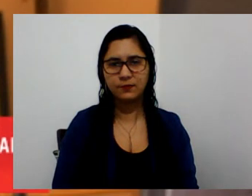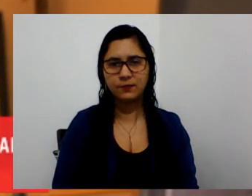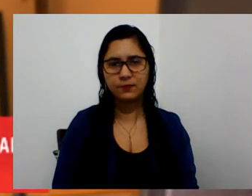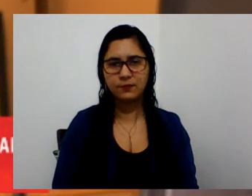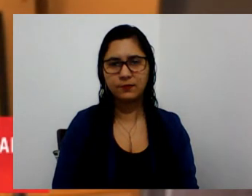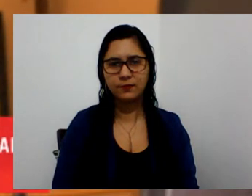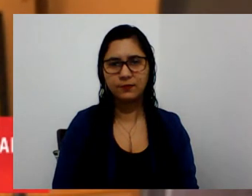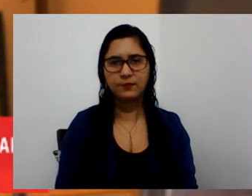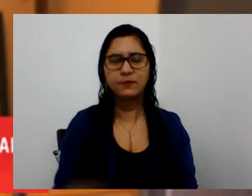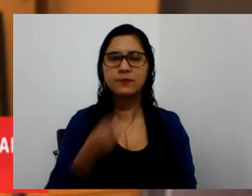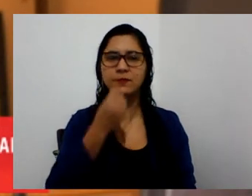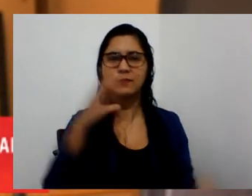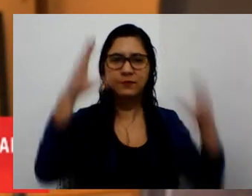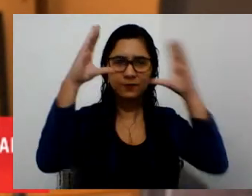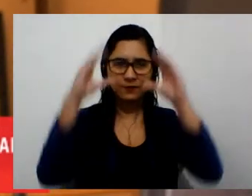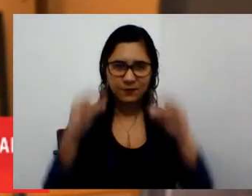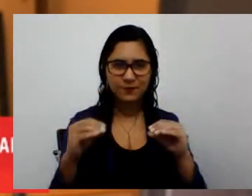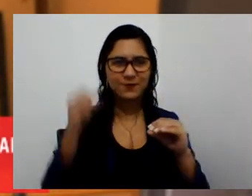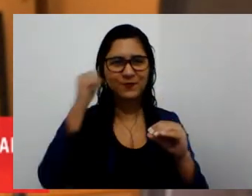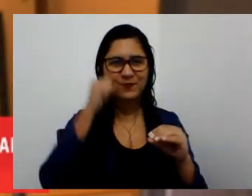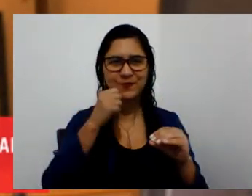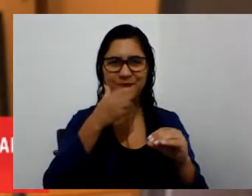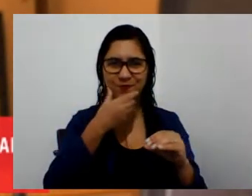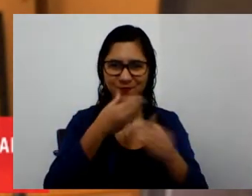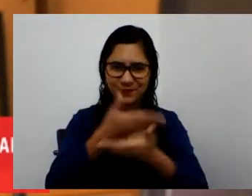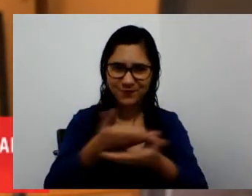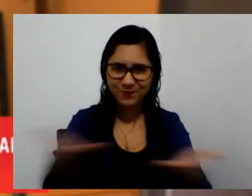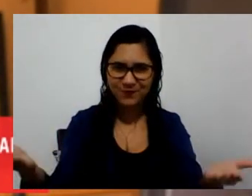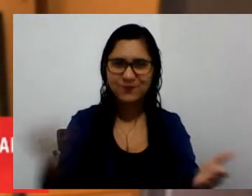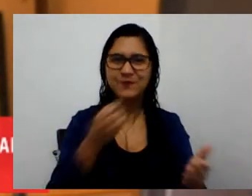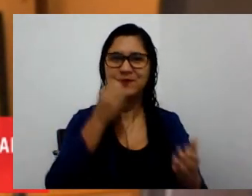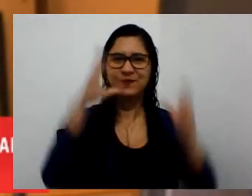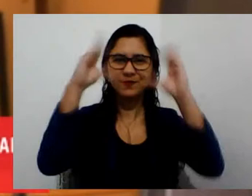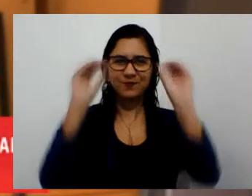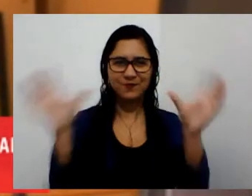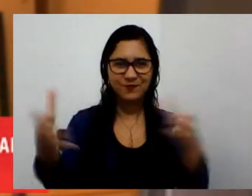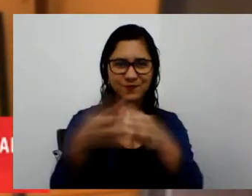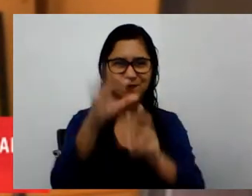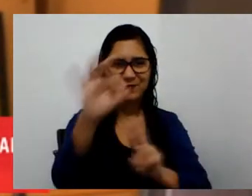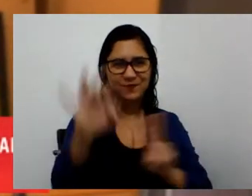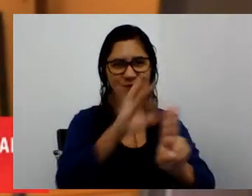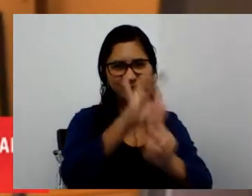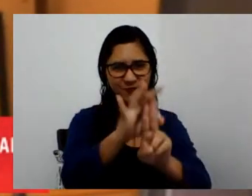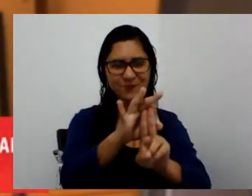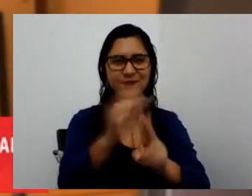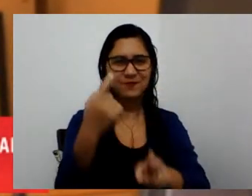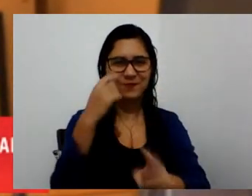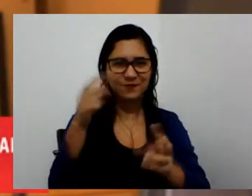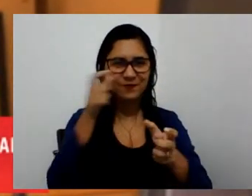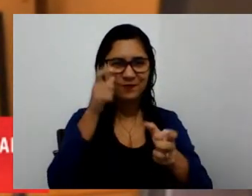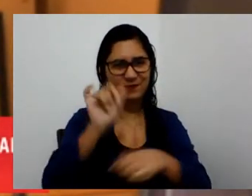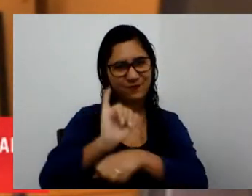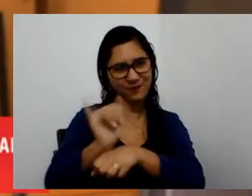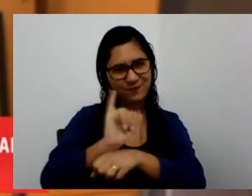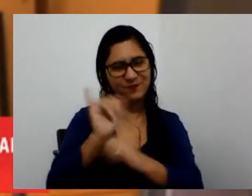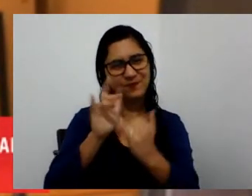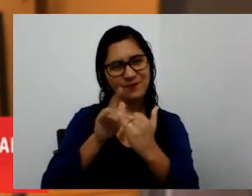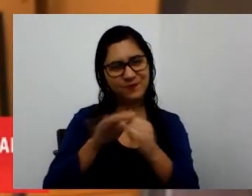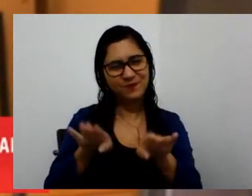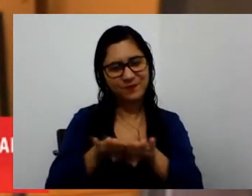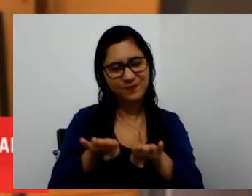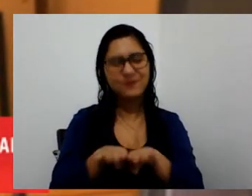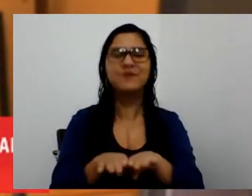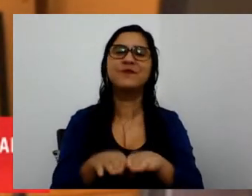Boa noite a todos e a todas. Boa noite à comunidade da UFSCar que nos ouve e que nos assiste pelo YouTube. Nós vamos